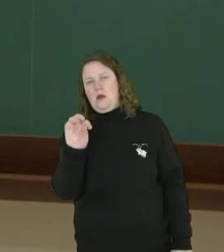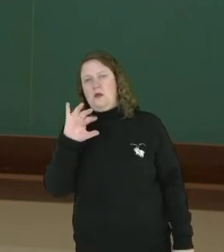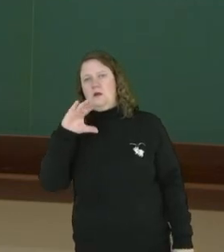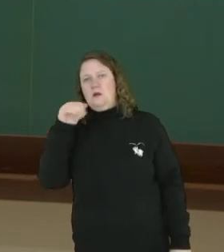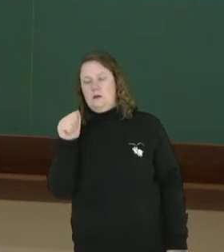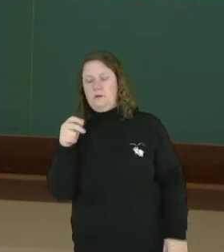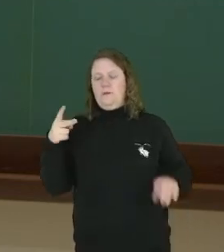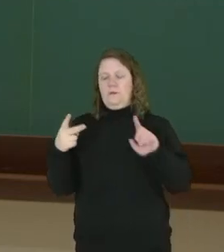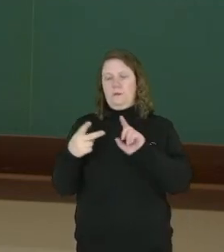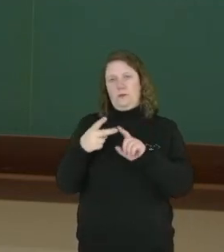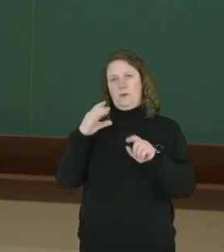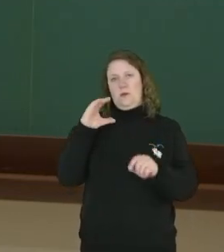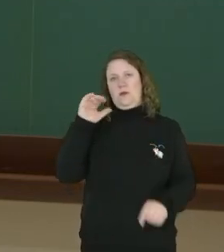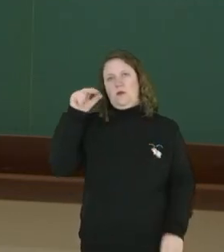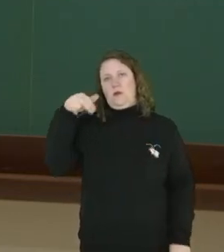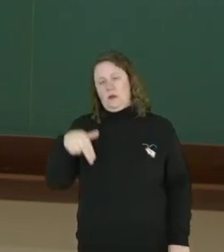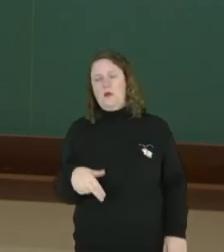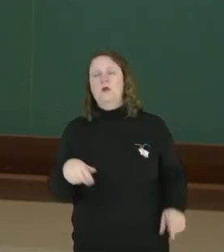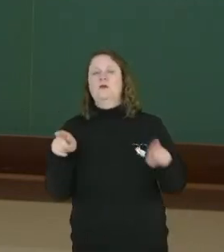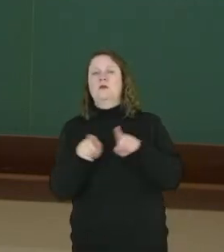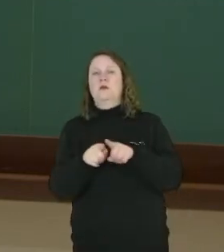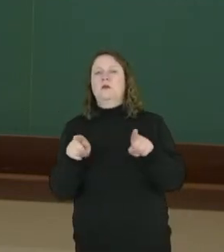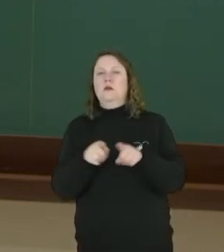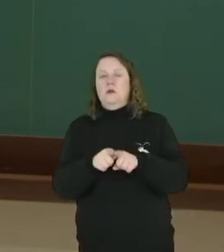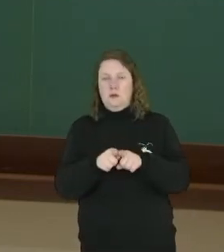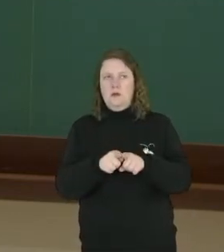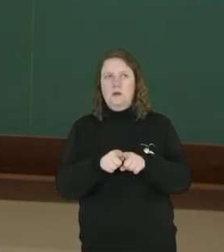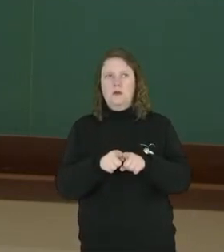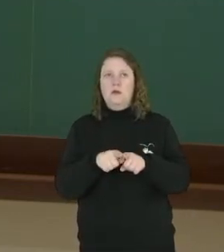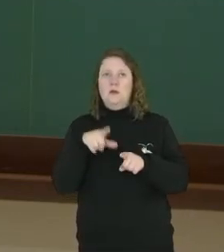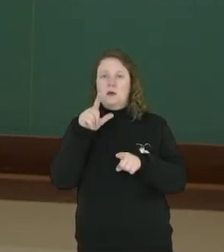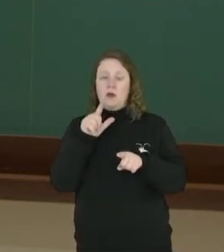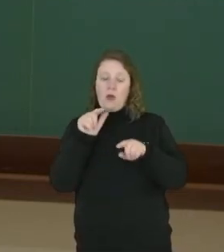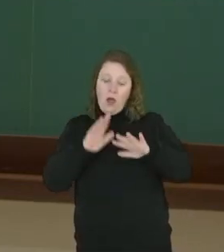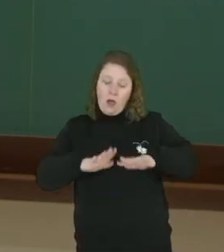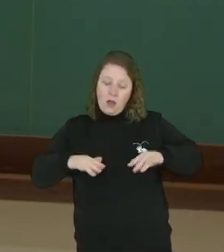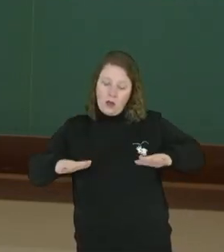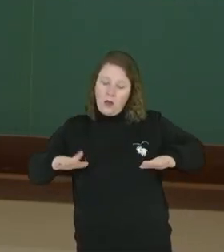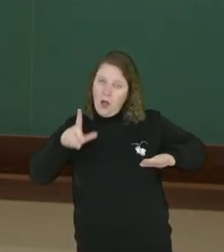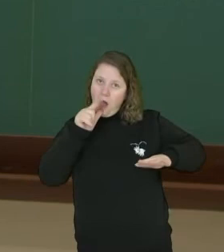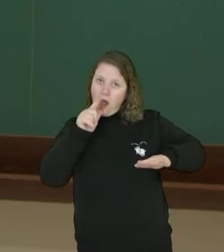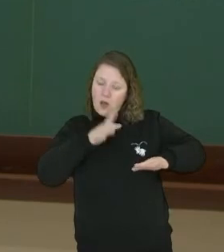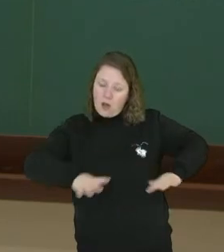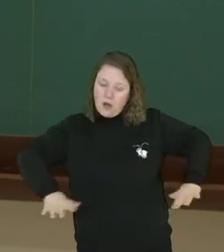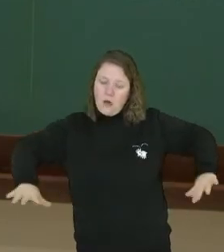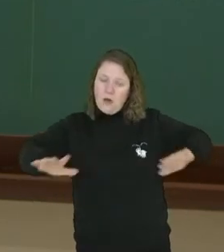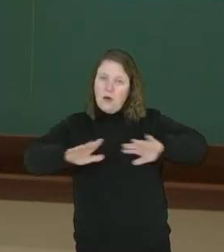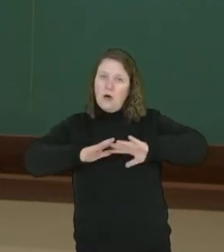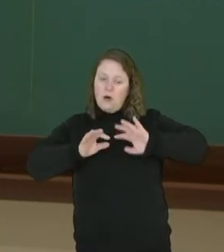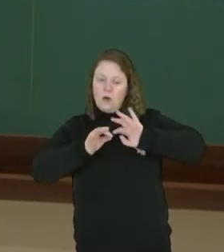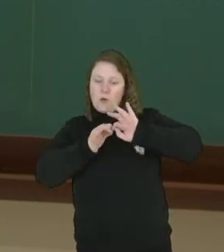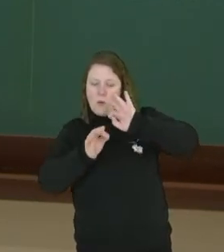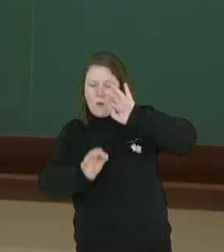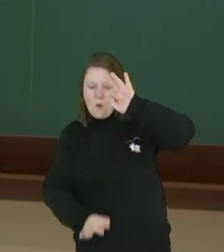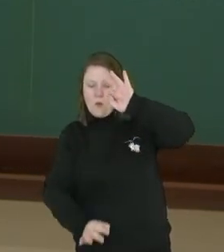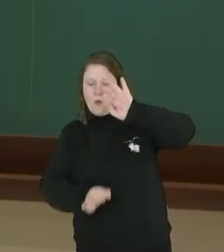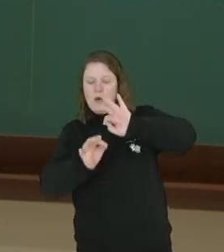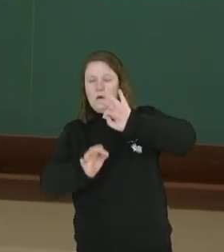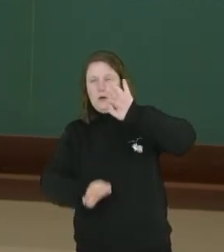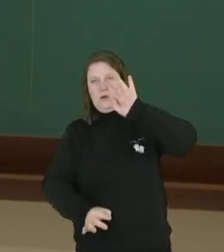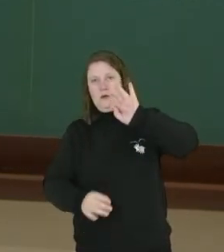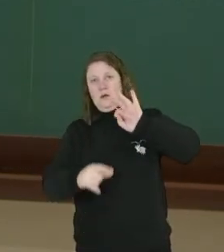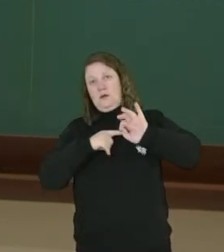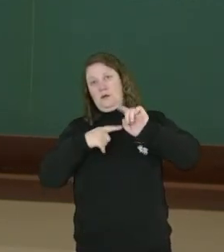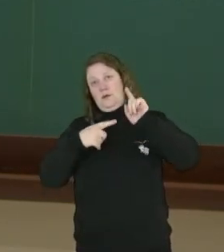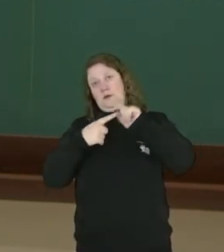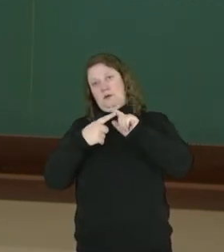diminuindo, porque diminui a altura em relação ao solo, ao nível da água, e está ganhando-se energia elástica e cinética com